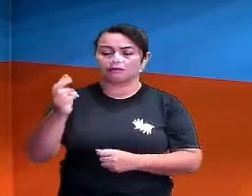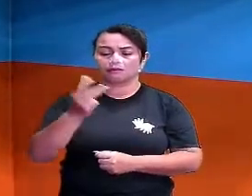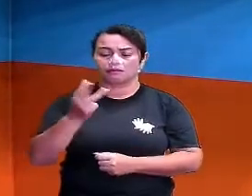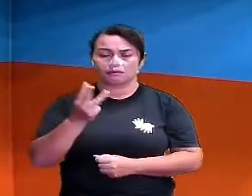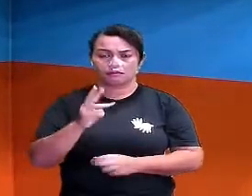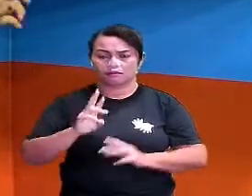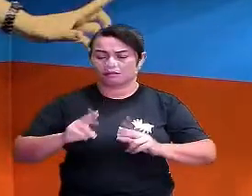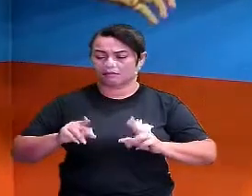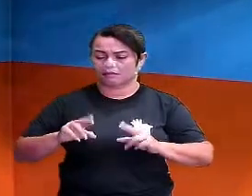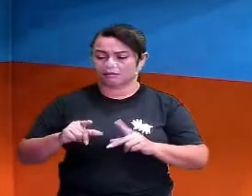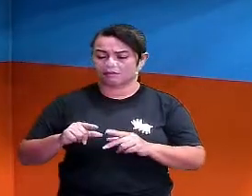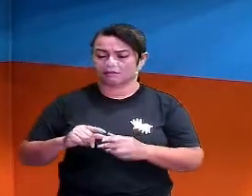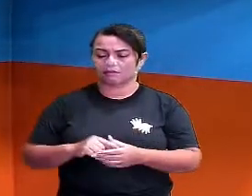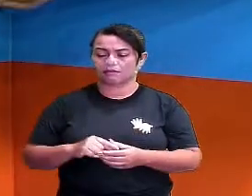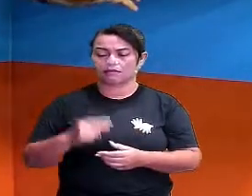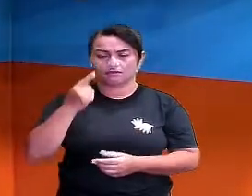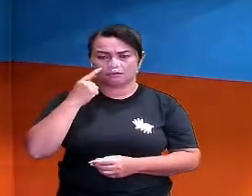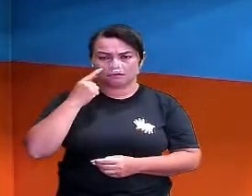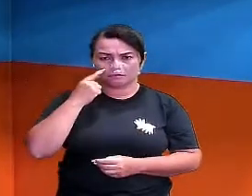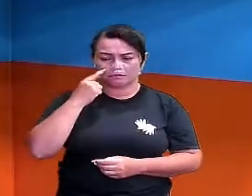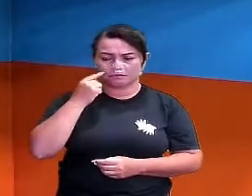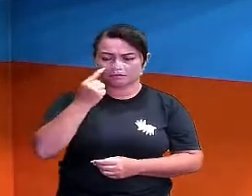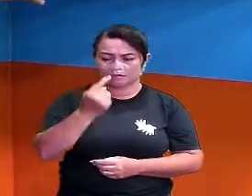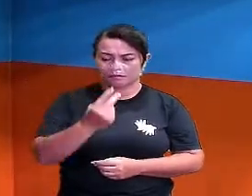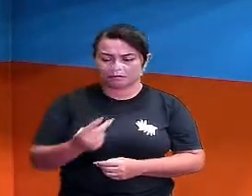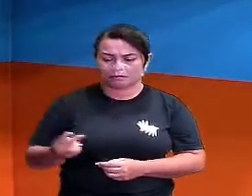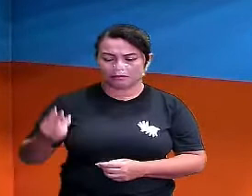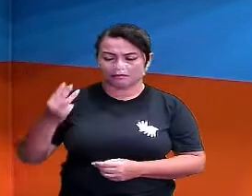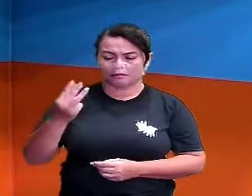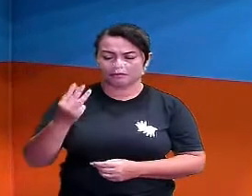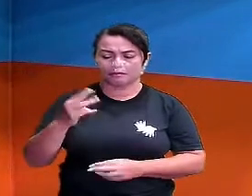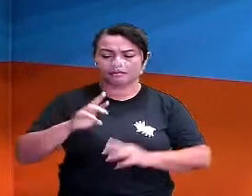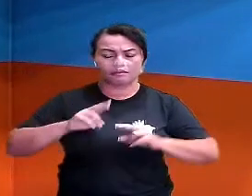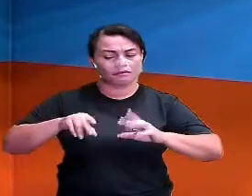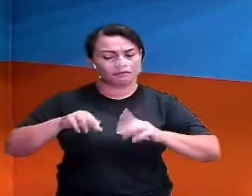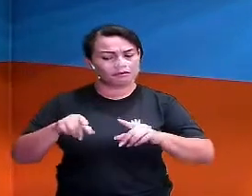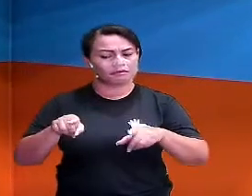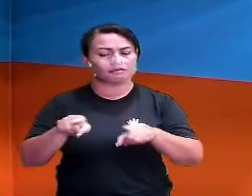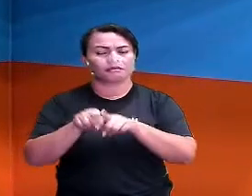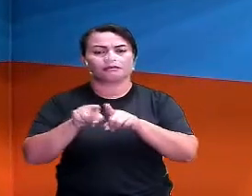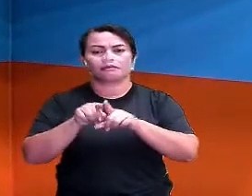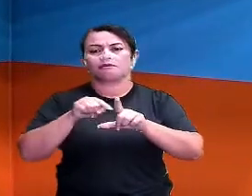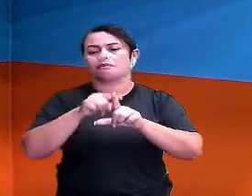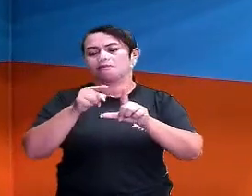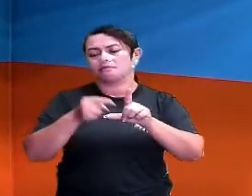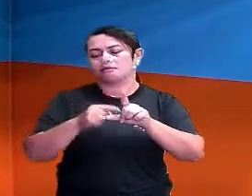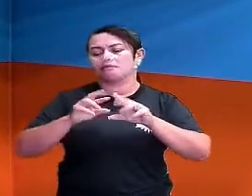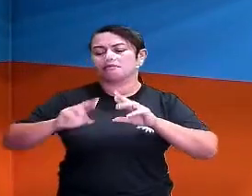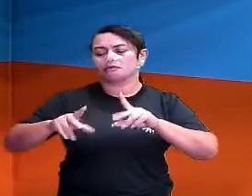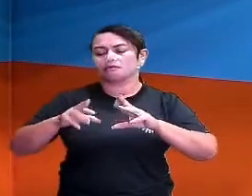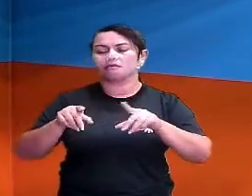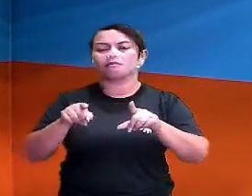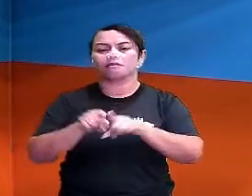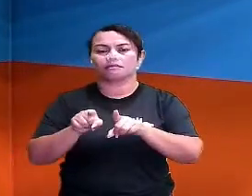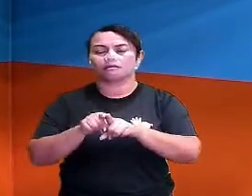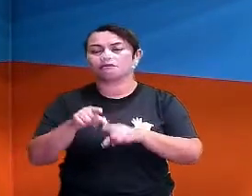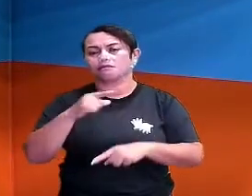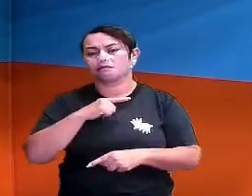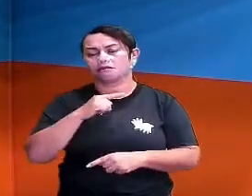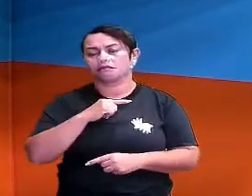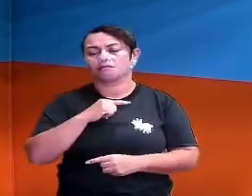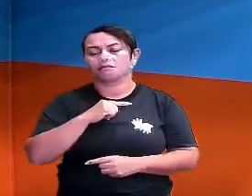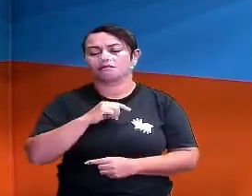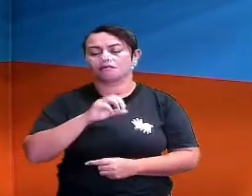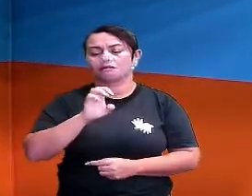Então, aqui, ó, os três lados são diferentes e os três ângulos aí também são diferentes. Eu tenho aí um